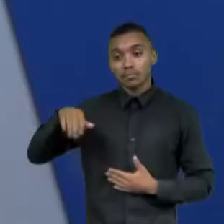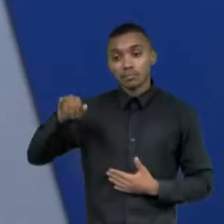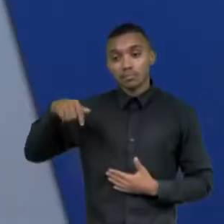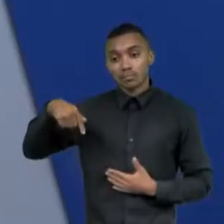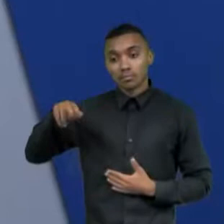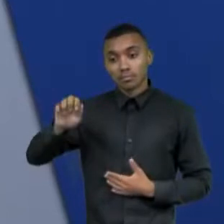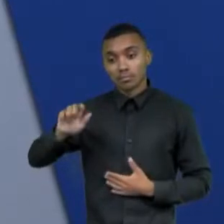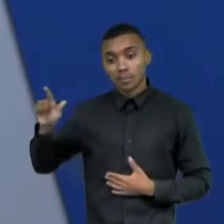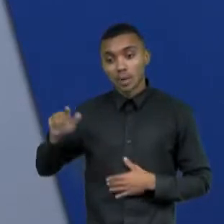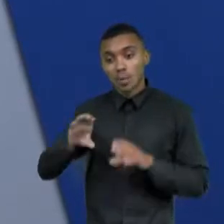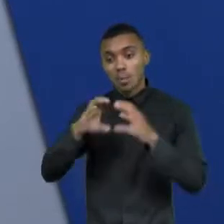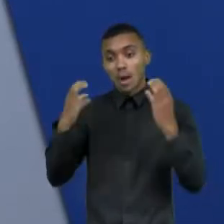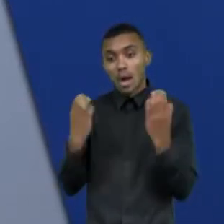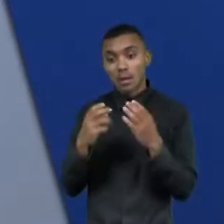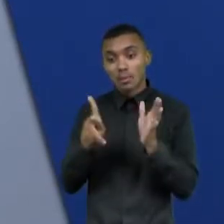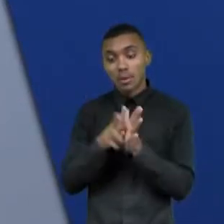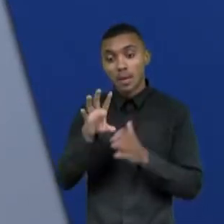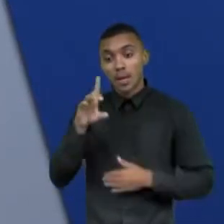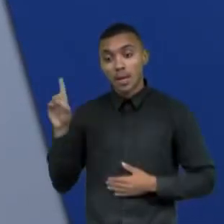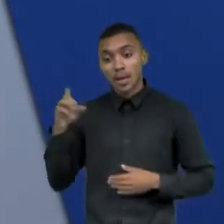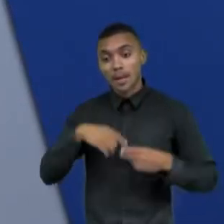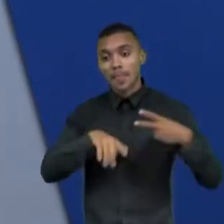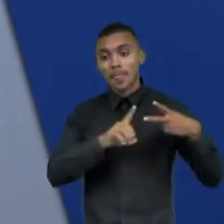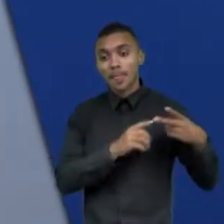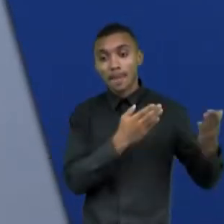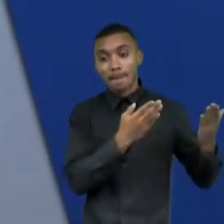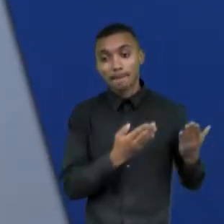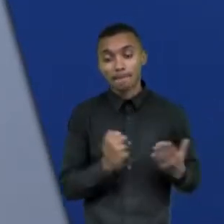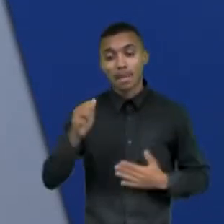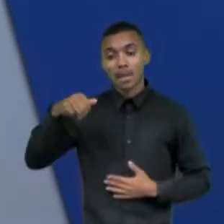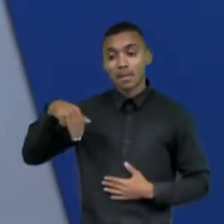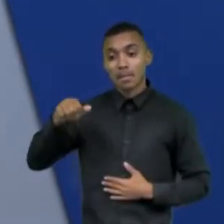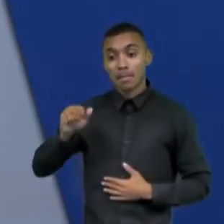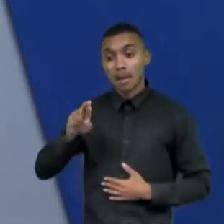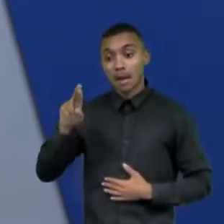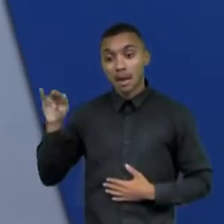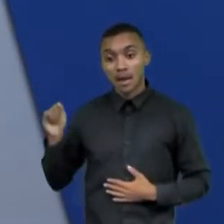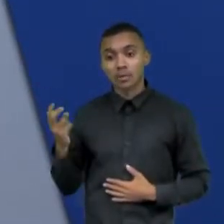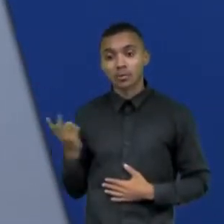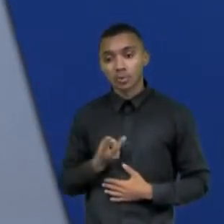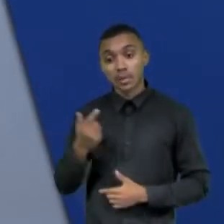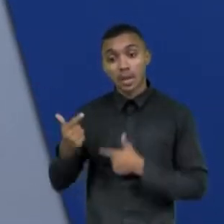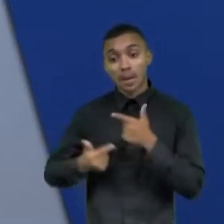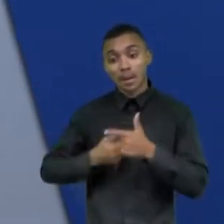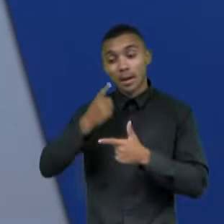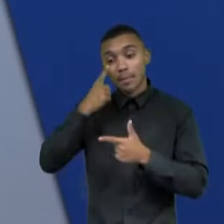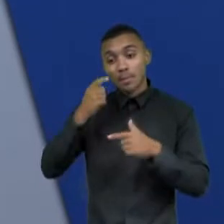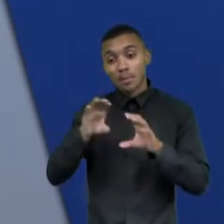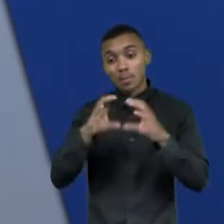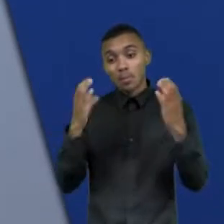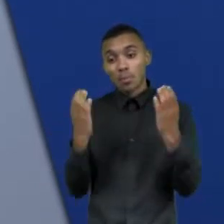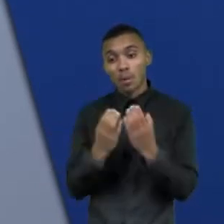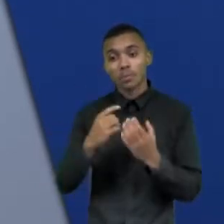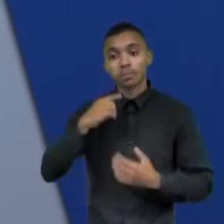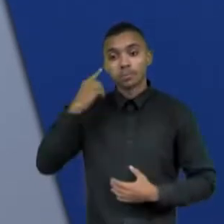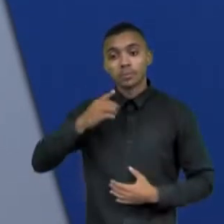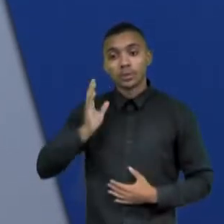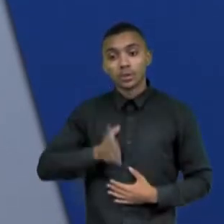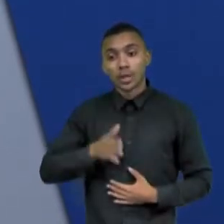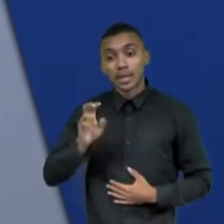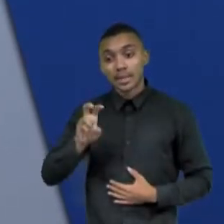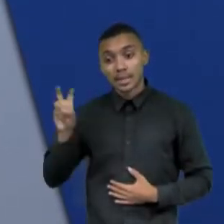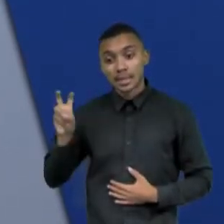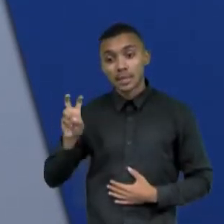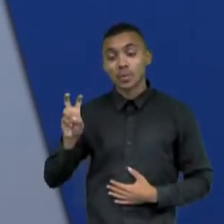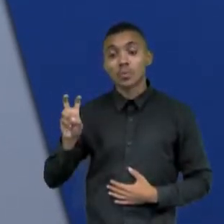Escritório Fretito, ele é o coordenador, e a Maria de Lourdes Vieira, também do escritório. O escritório, é bom lembrar, ele tem 5 eixos principais: